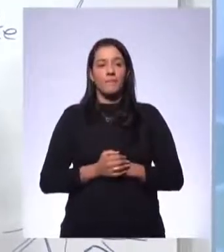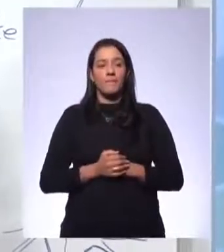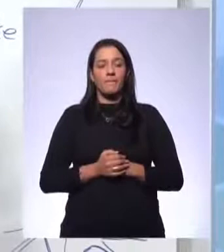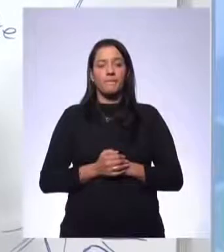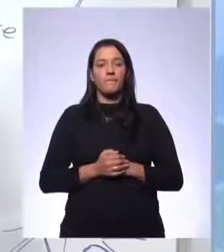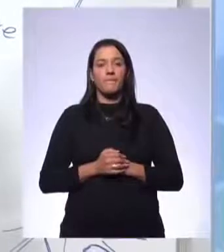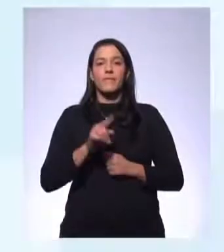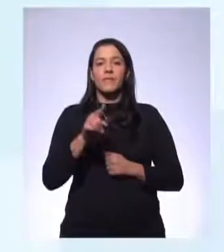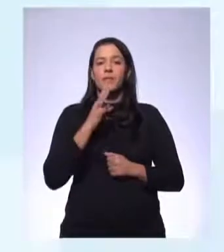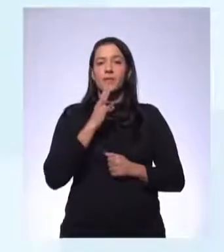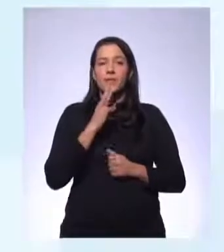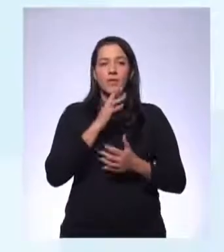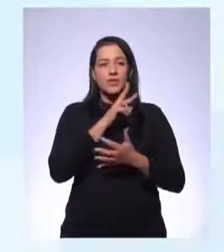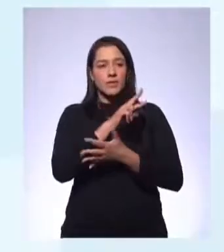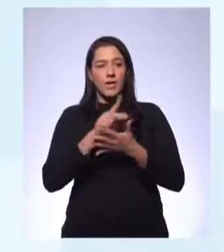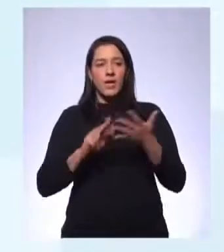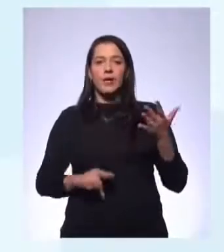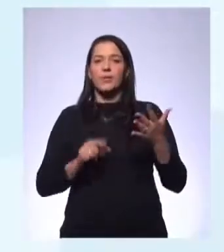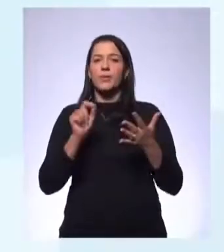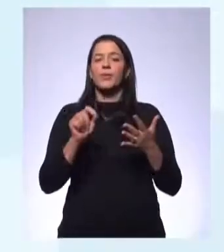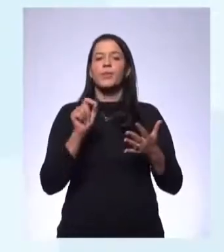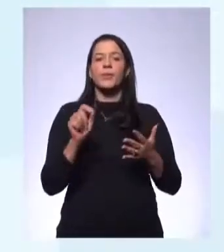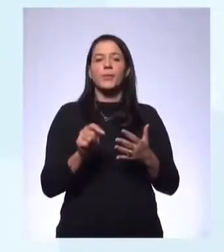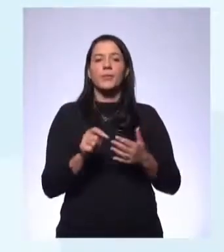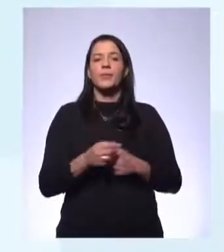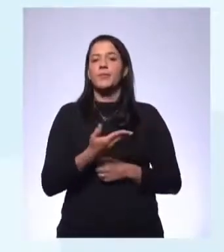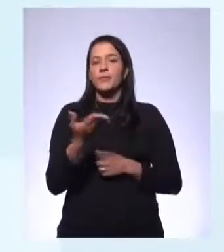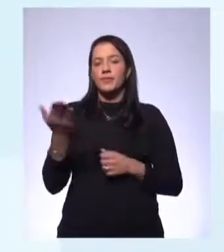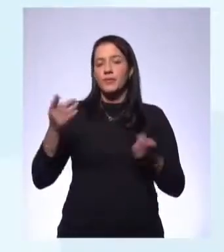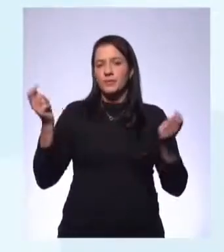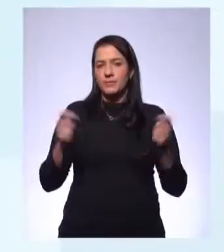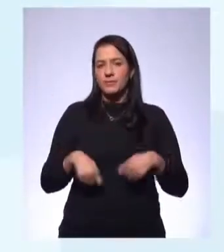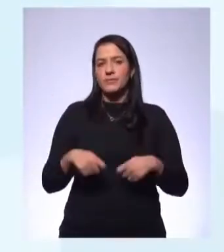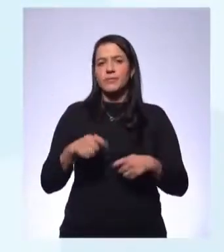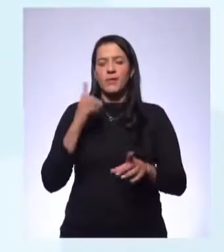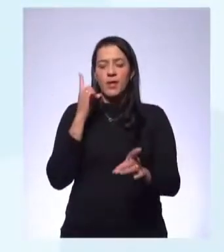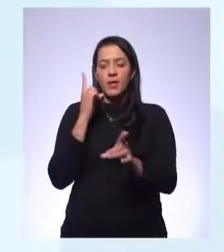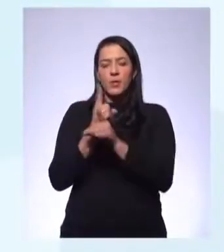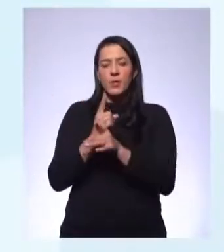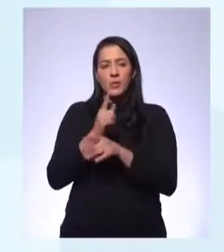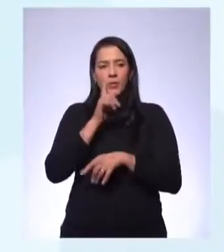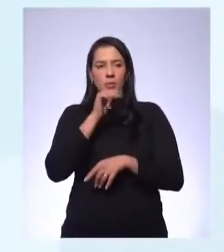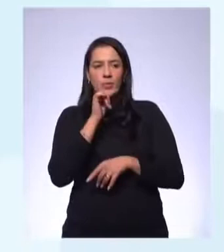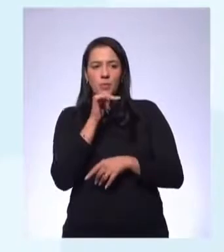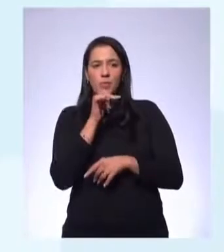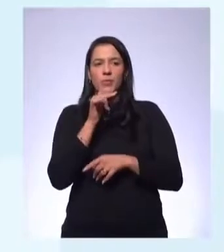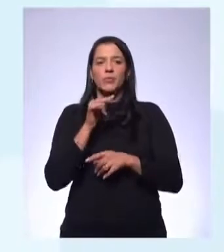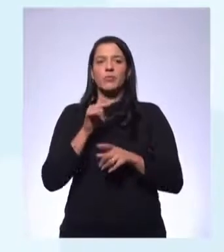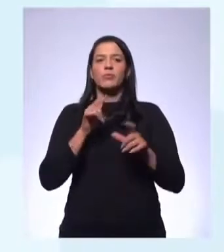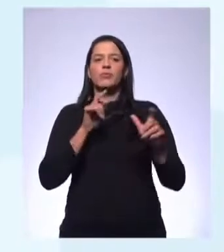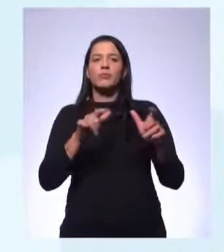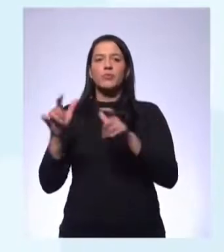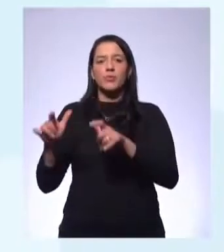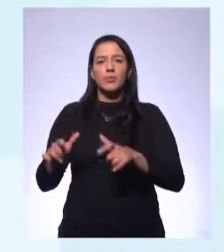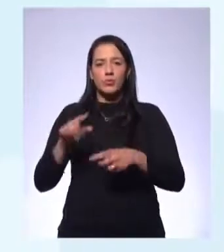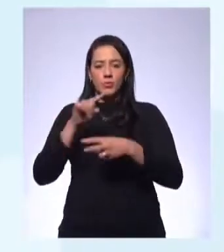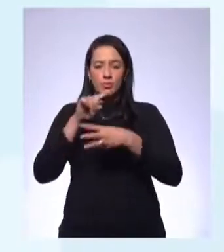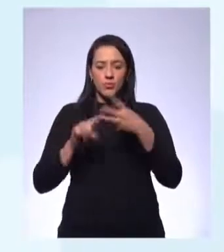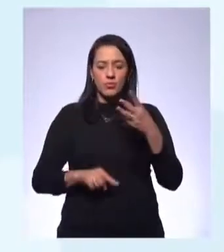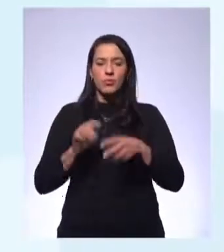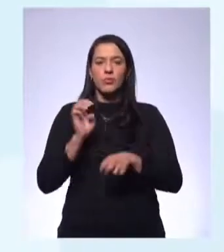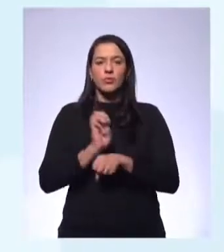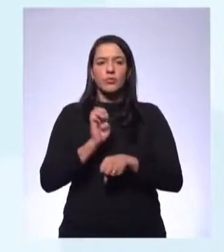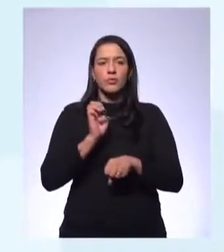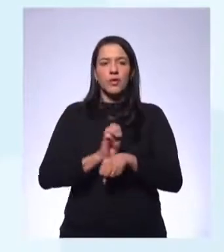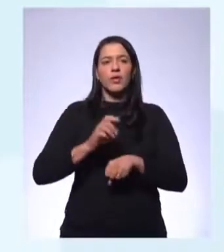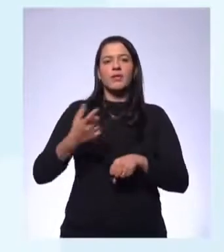já sobre a água e conhece muito. Você acha possível encontrar a água simultaneamente nos 3 estados físicos? Eu falei